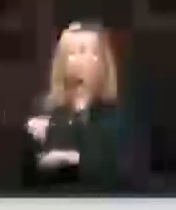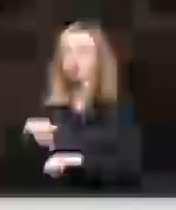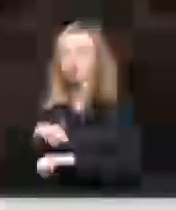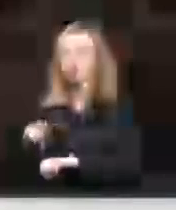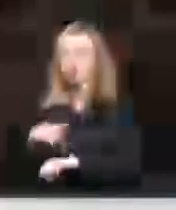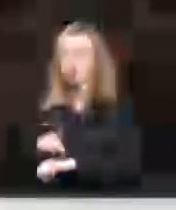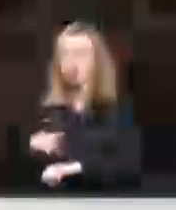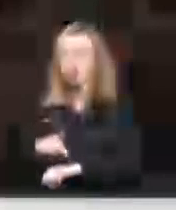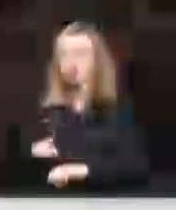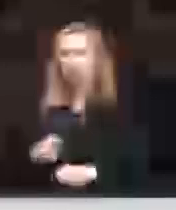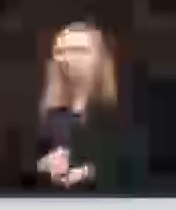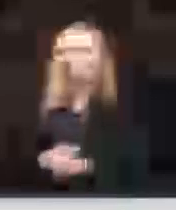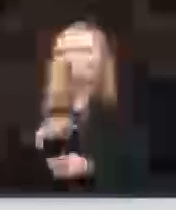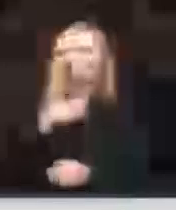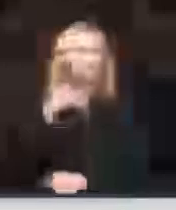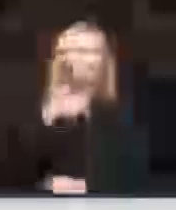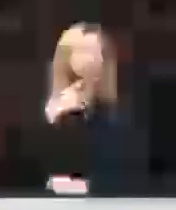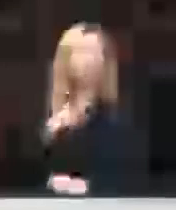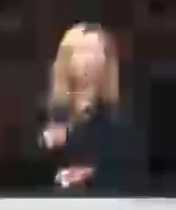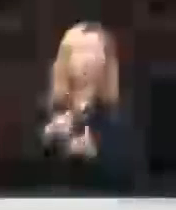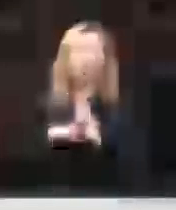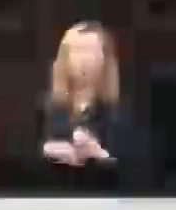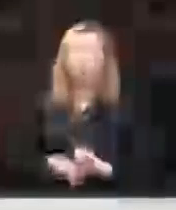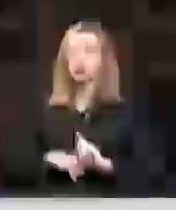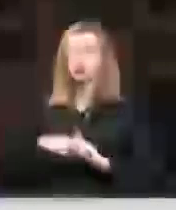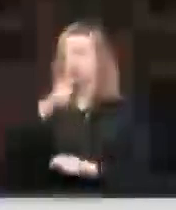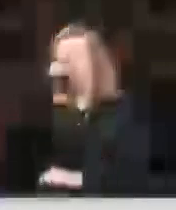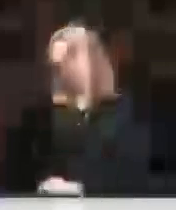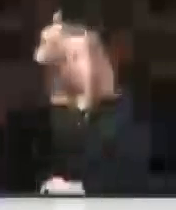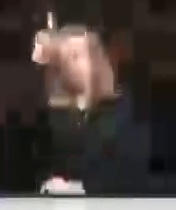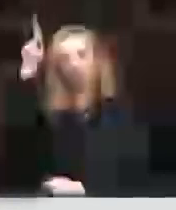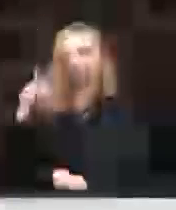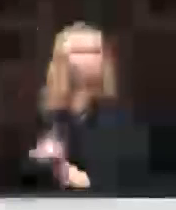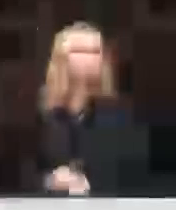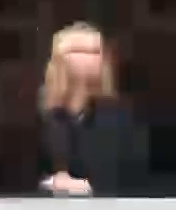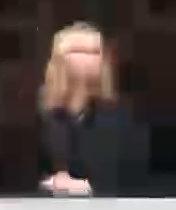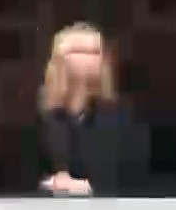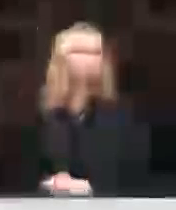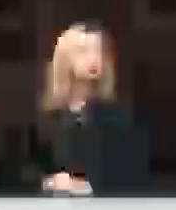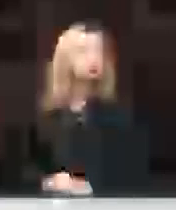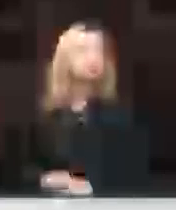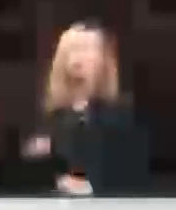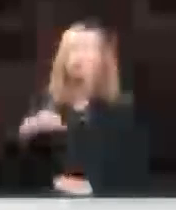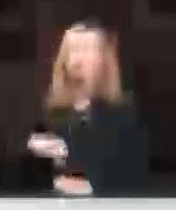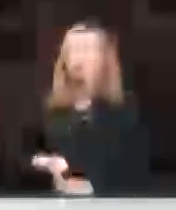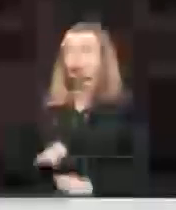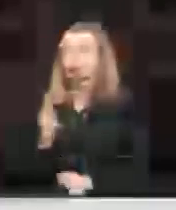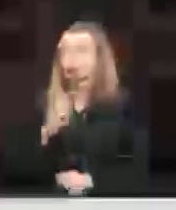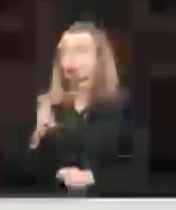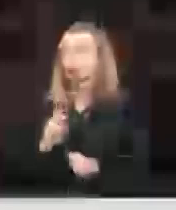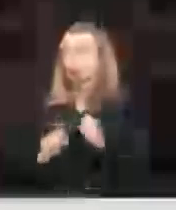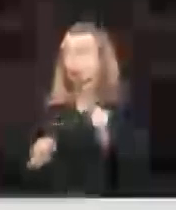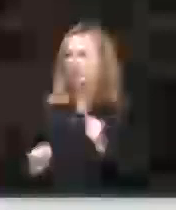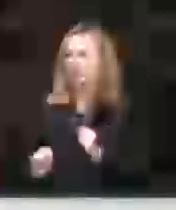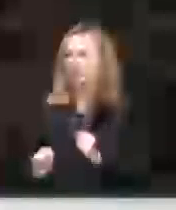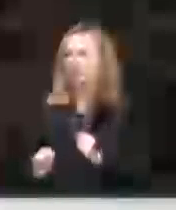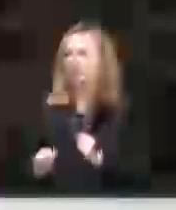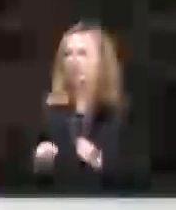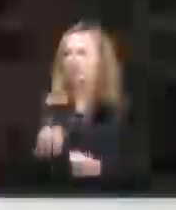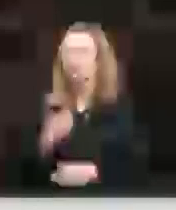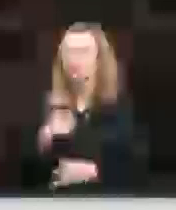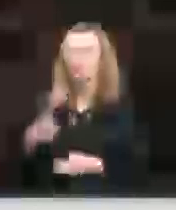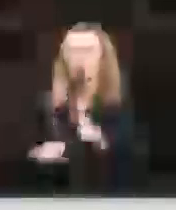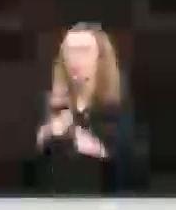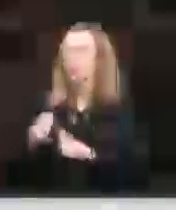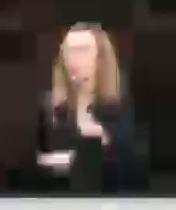cidadã da dívida pública. Se isso não for feito, não haverá